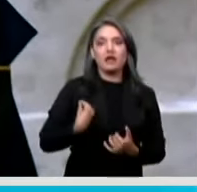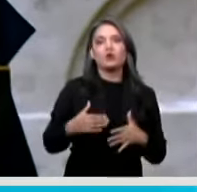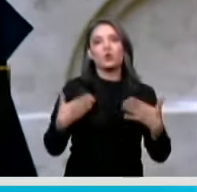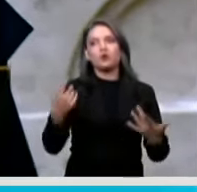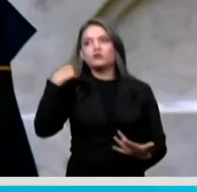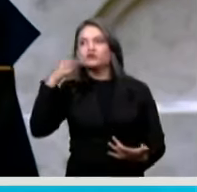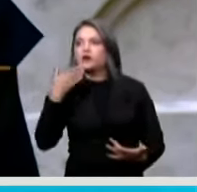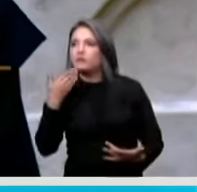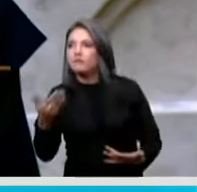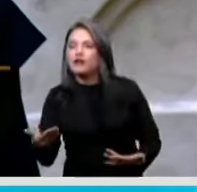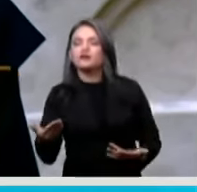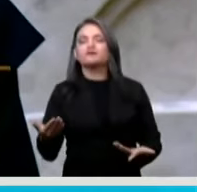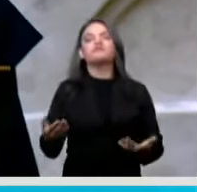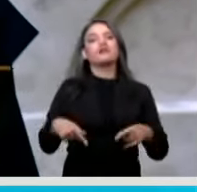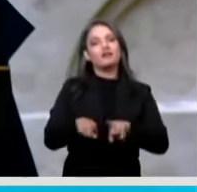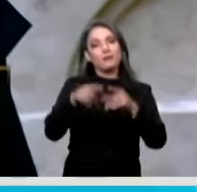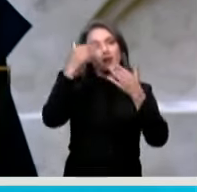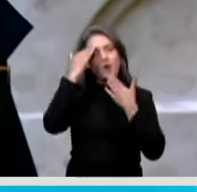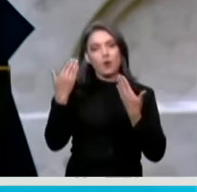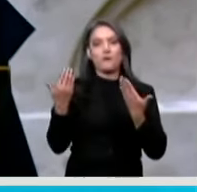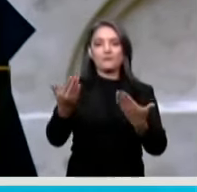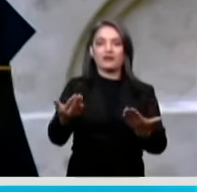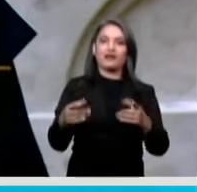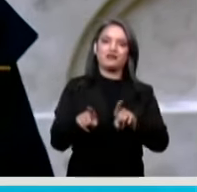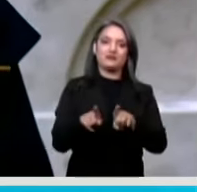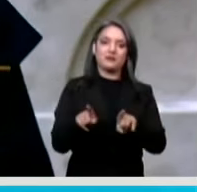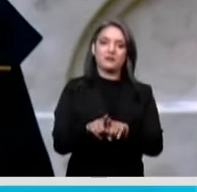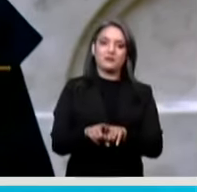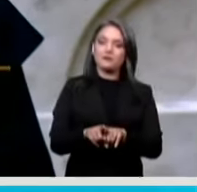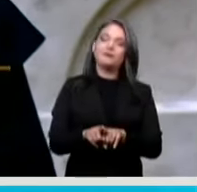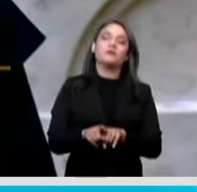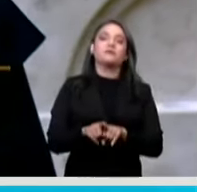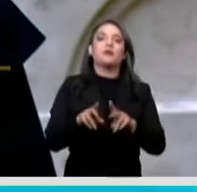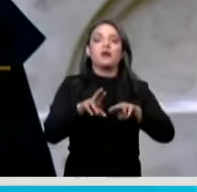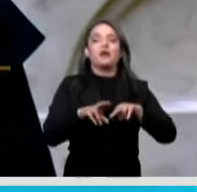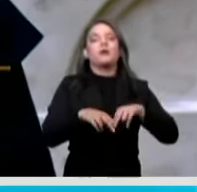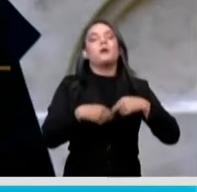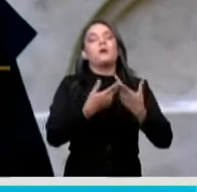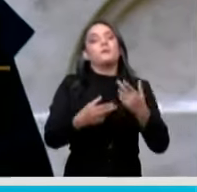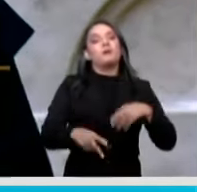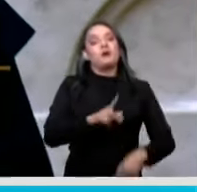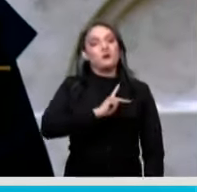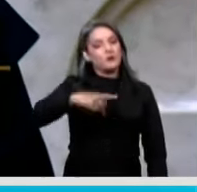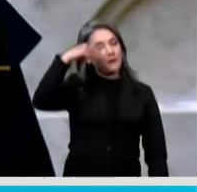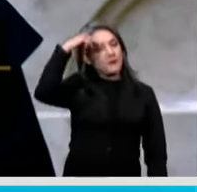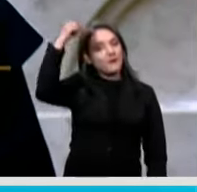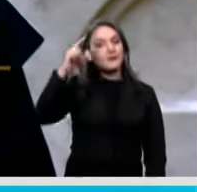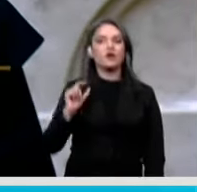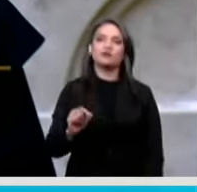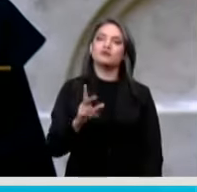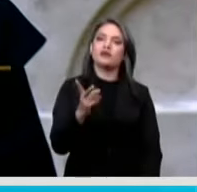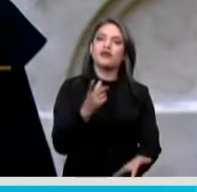três poderes coisa que a gente discute quase que semanalmente aqui mas no discurso dele quando ele fala isso ele